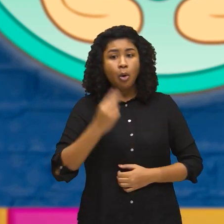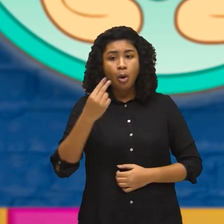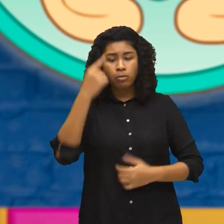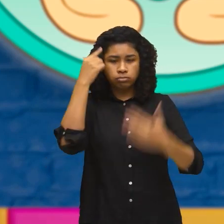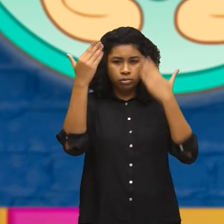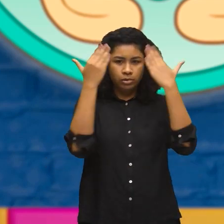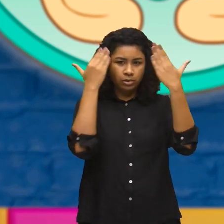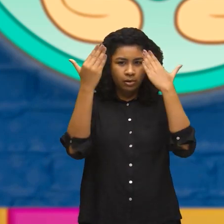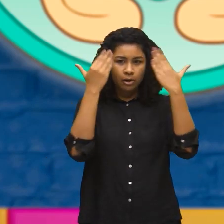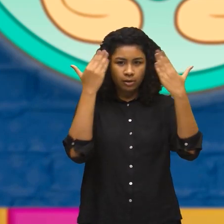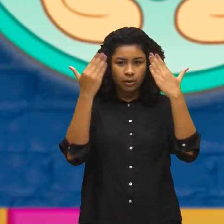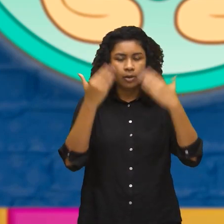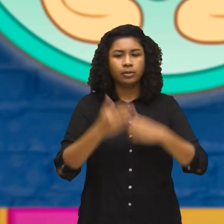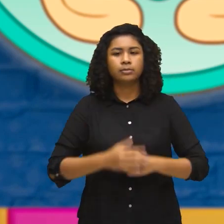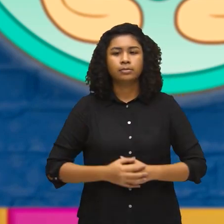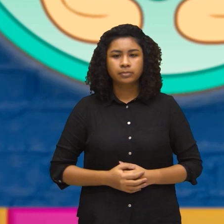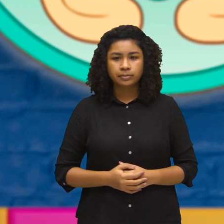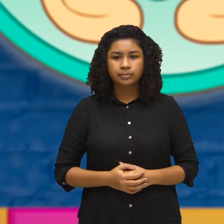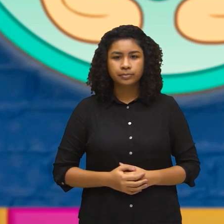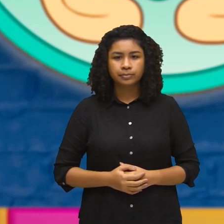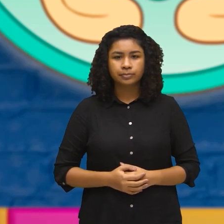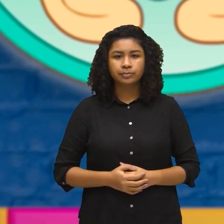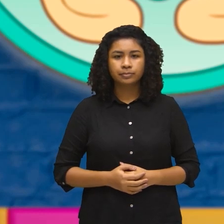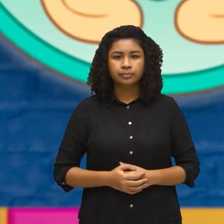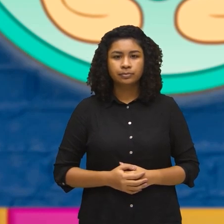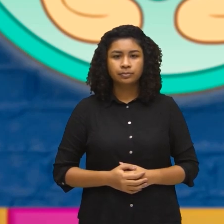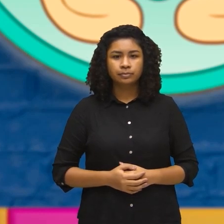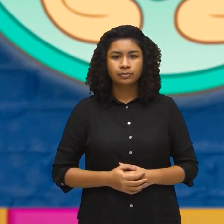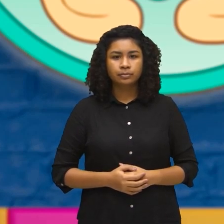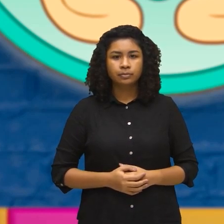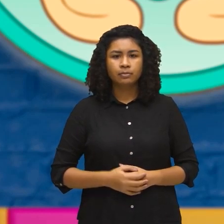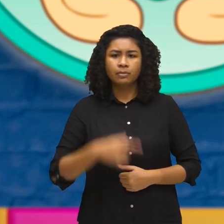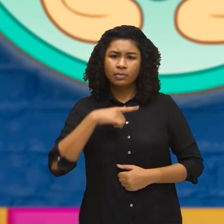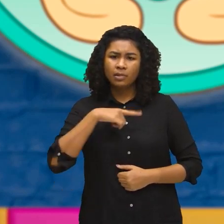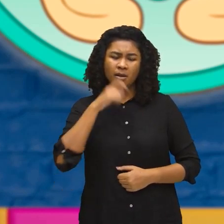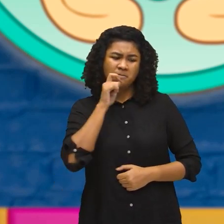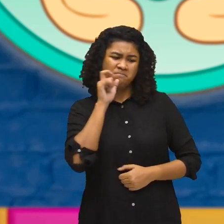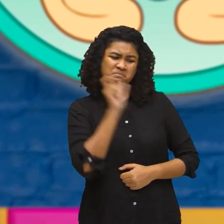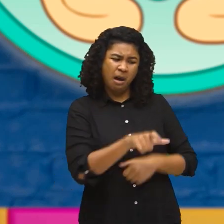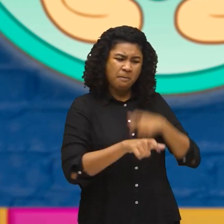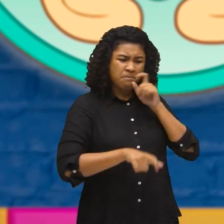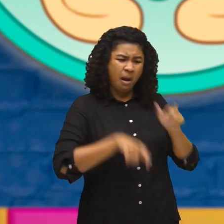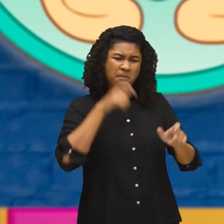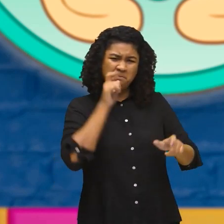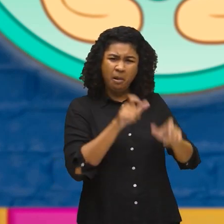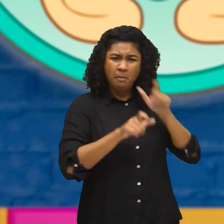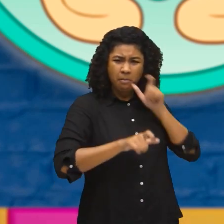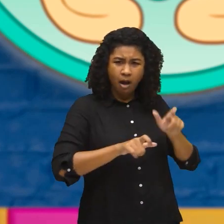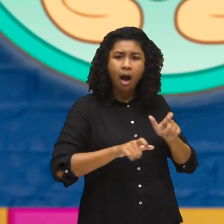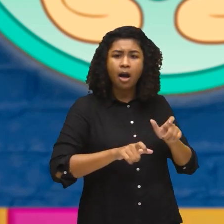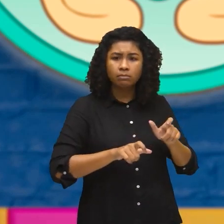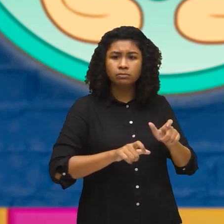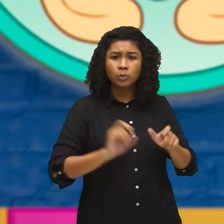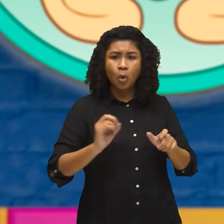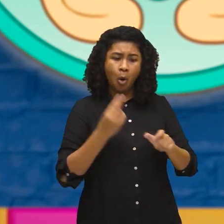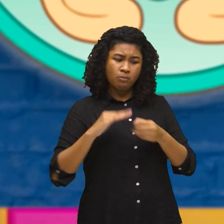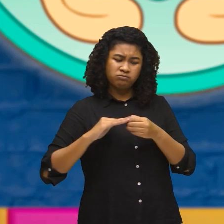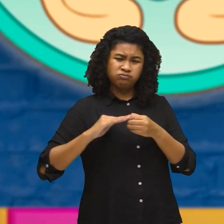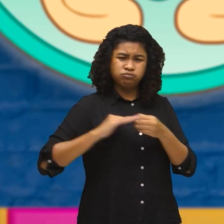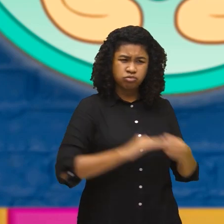classificação também inclui ataques físicos, insultos, ameaças, comentários,